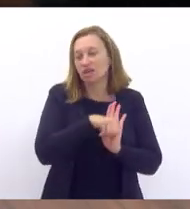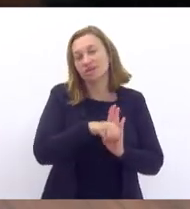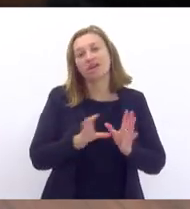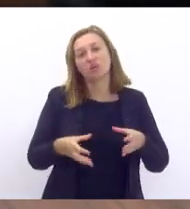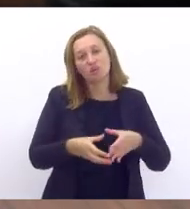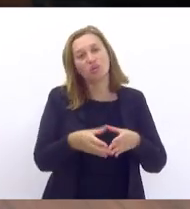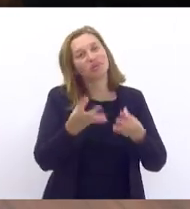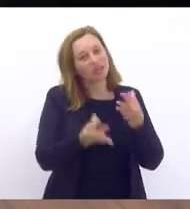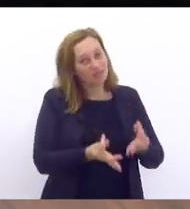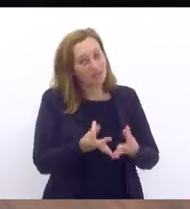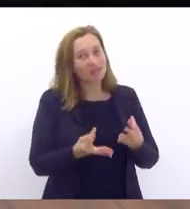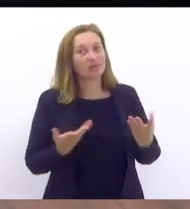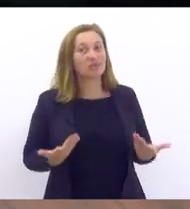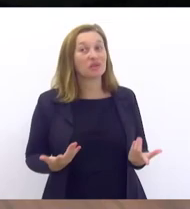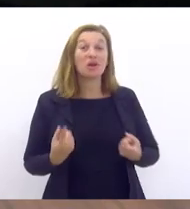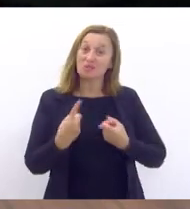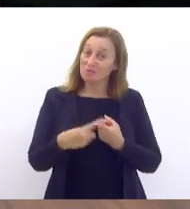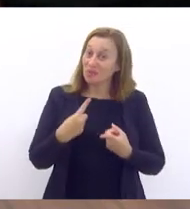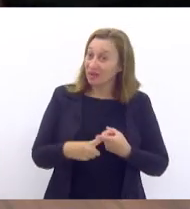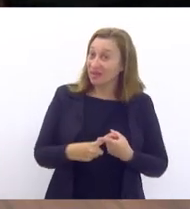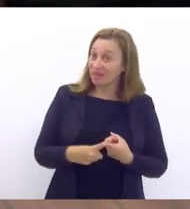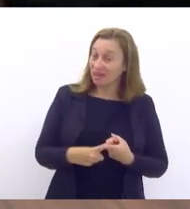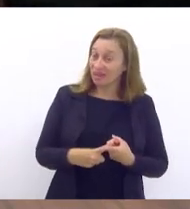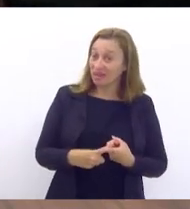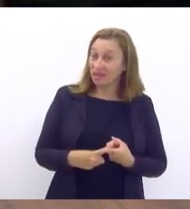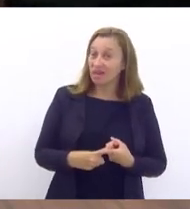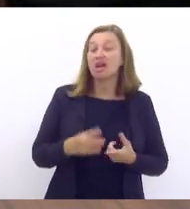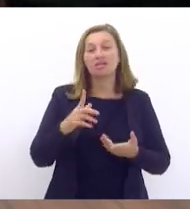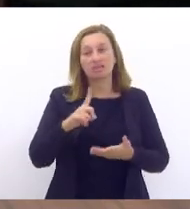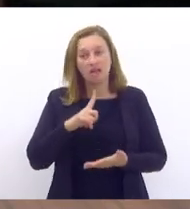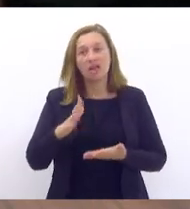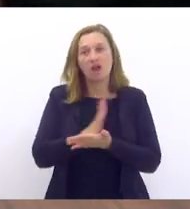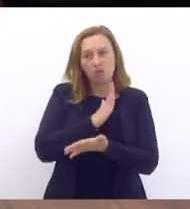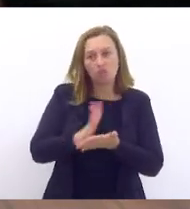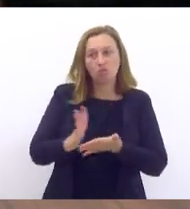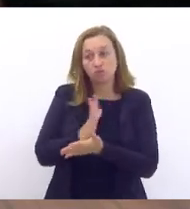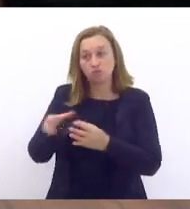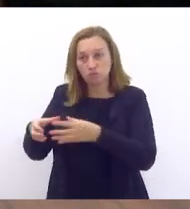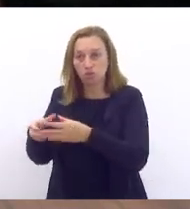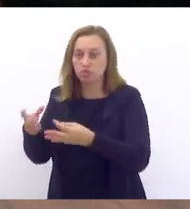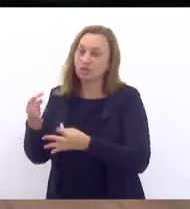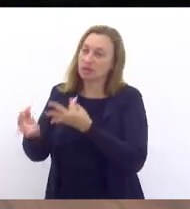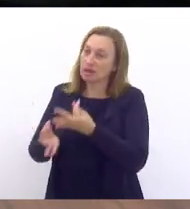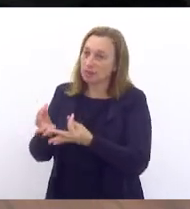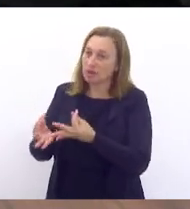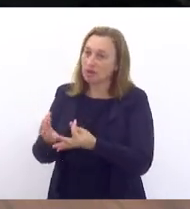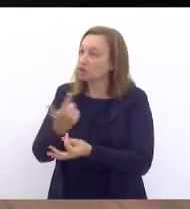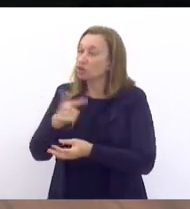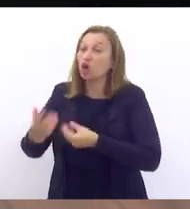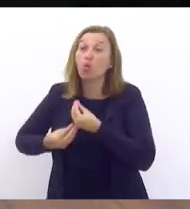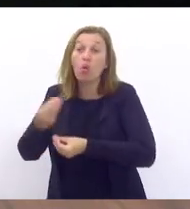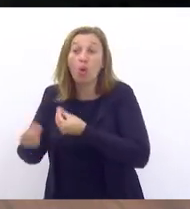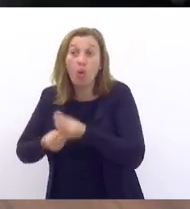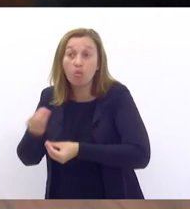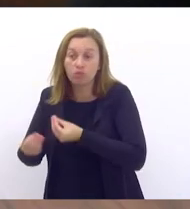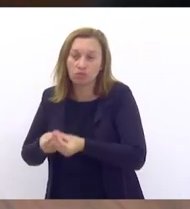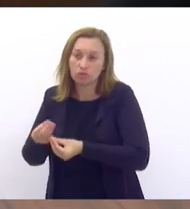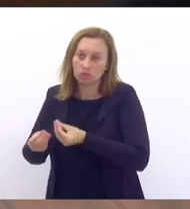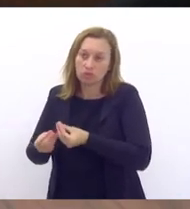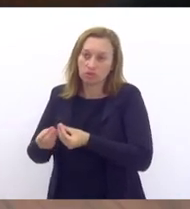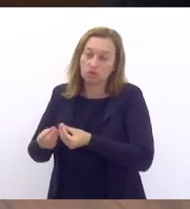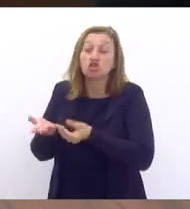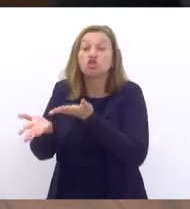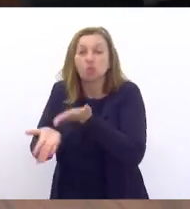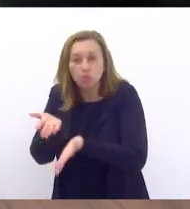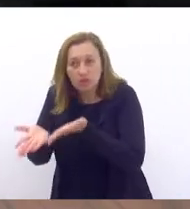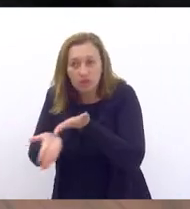comunidades terapêuticas, porque tem algumas comunidades terapêuticas que não têm condição alguma de